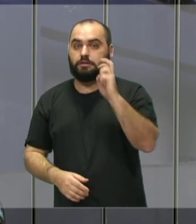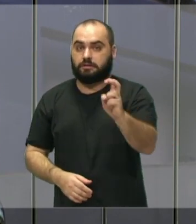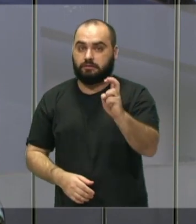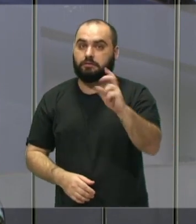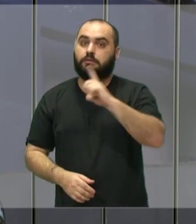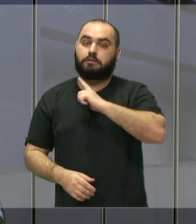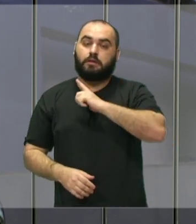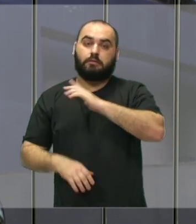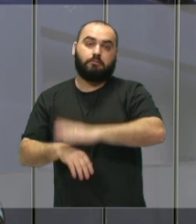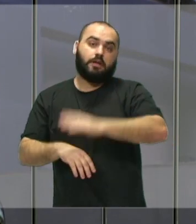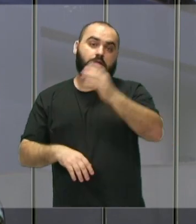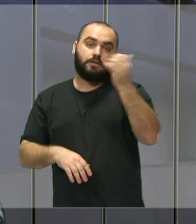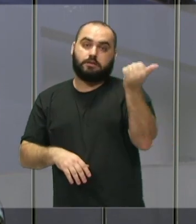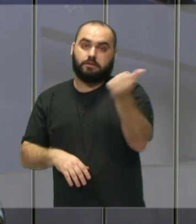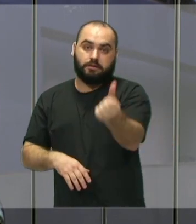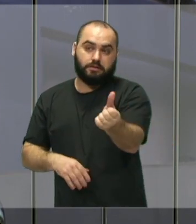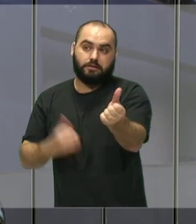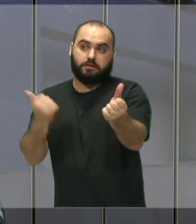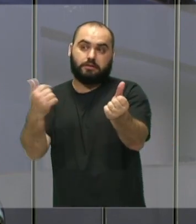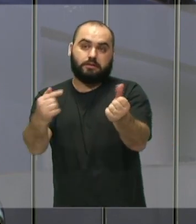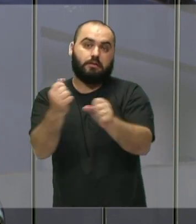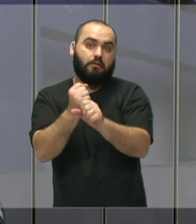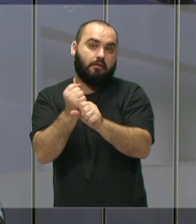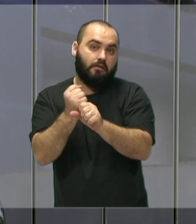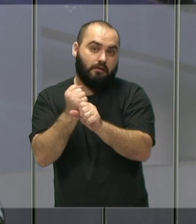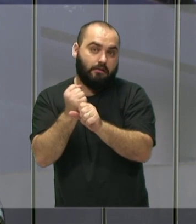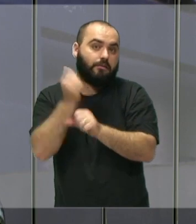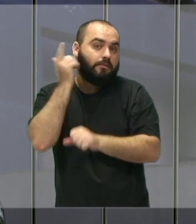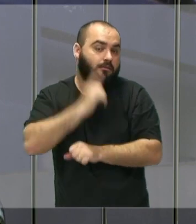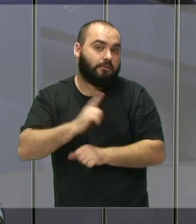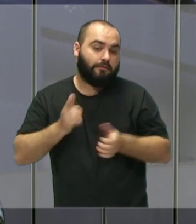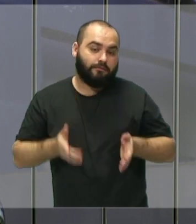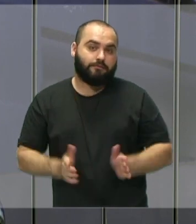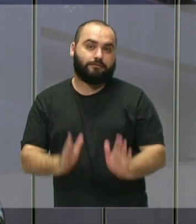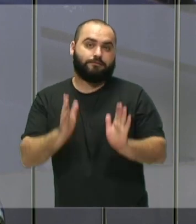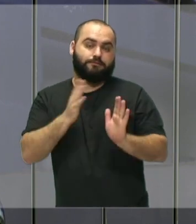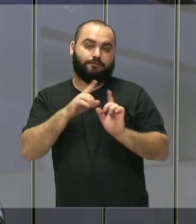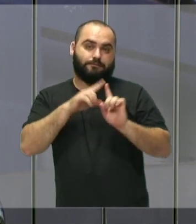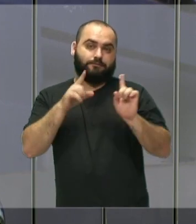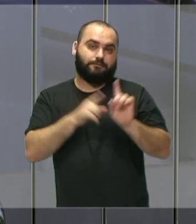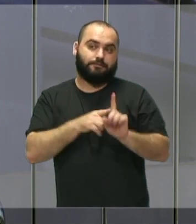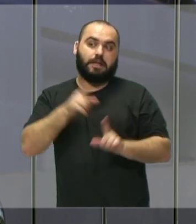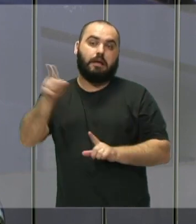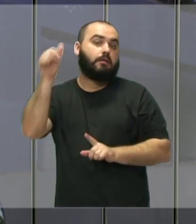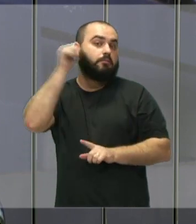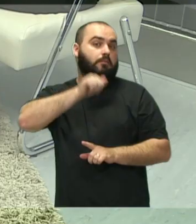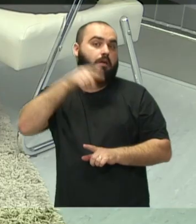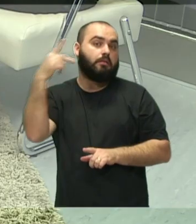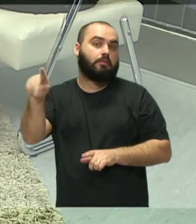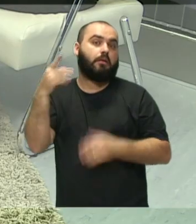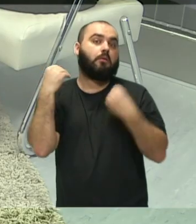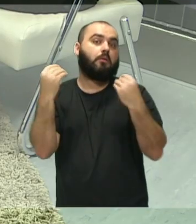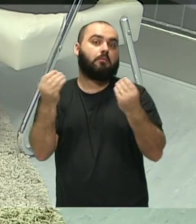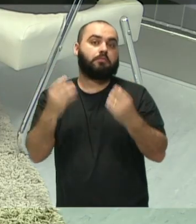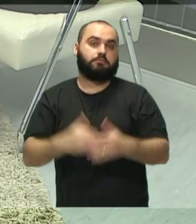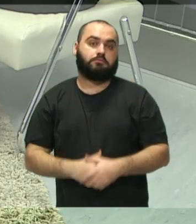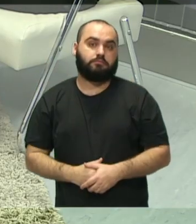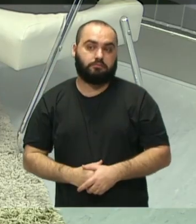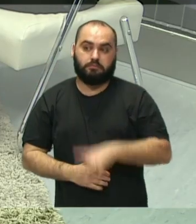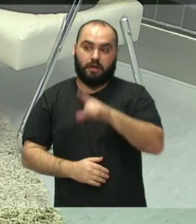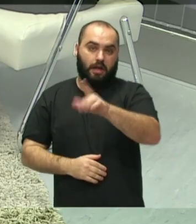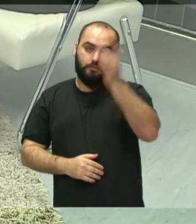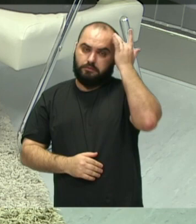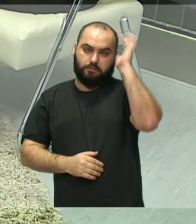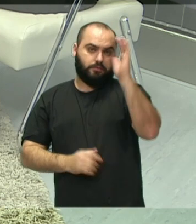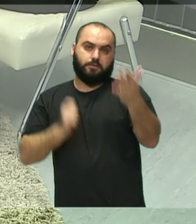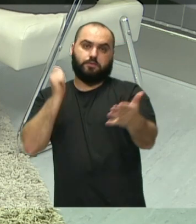mais 16 ou 17 anos de vida fértil. Entende? Então, assim, uma mulher dessa nunca mais se recupera. E ela não tinha nem como saber como